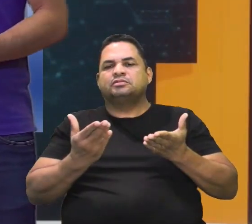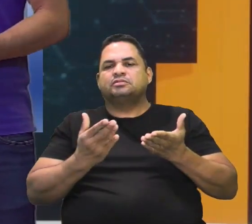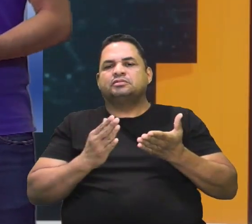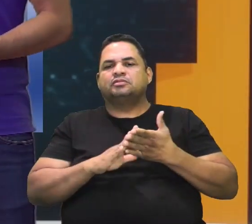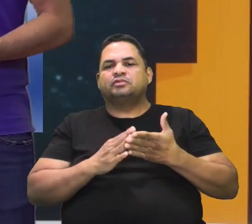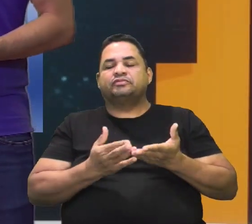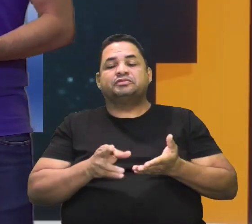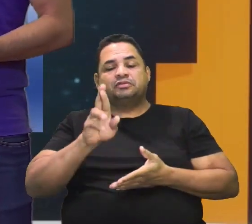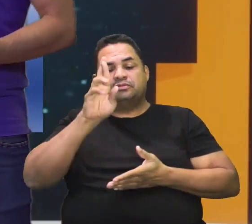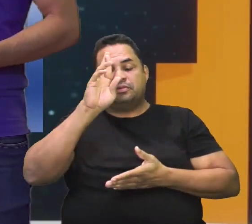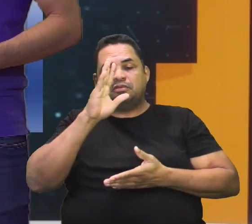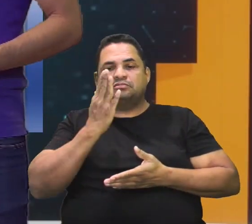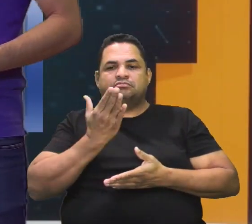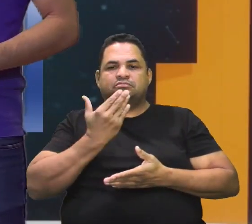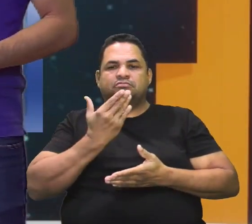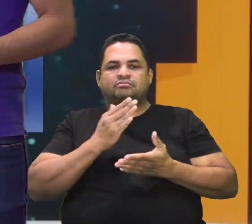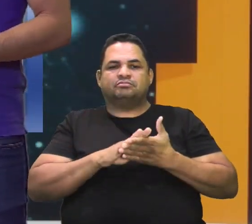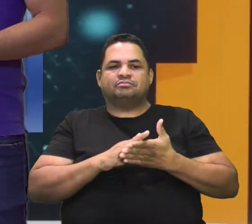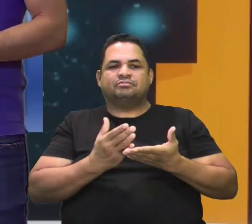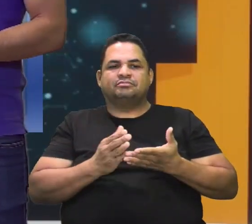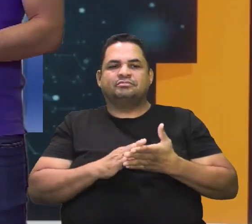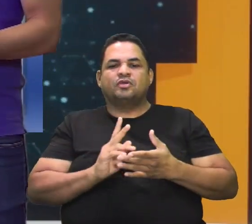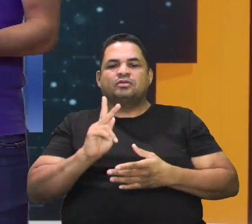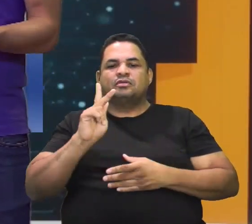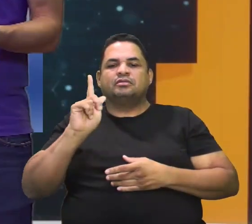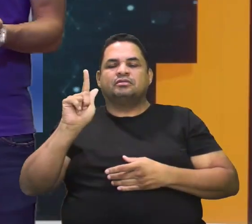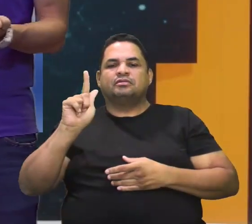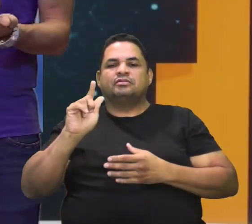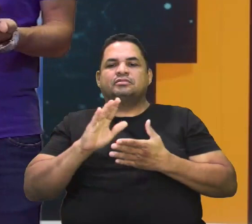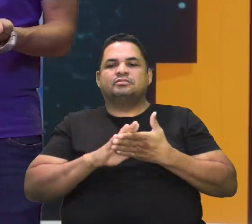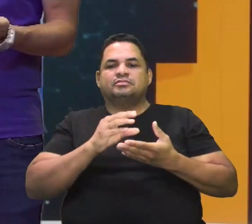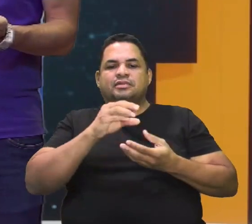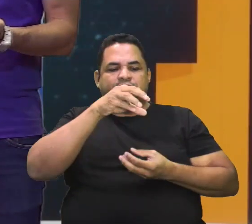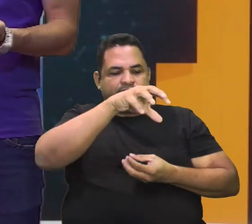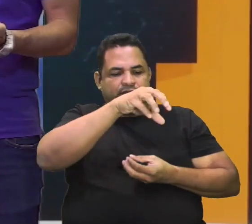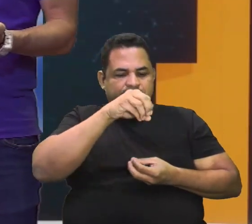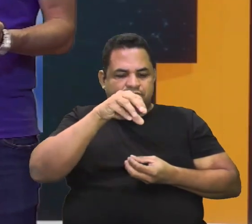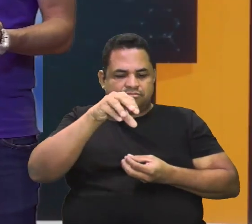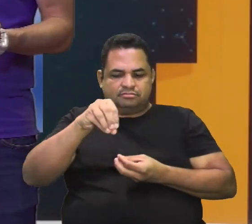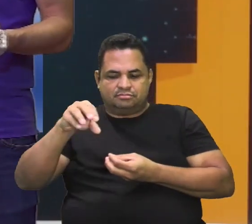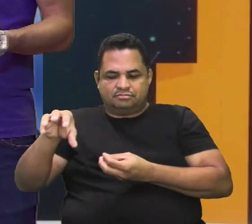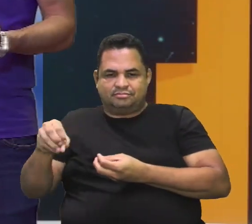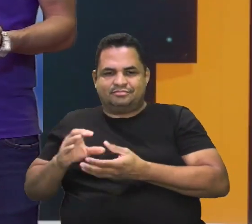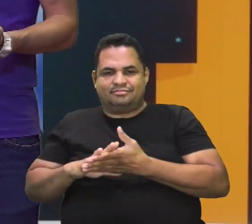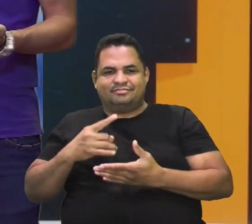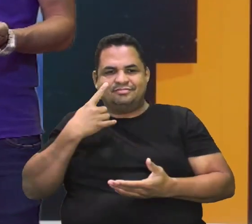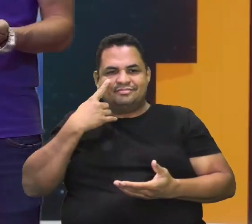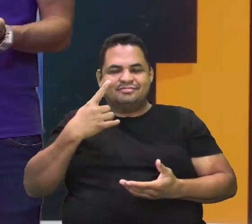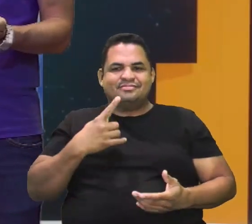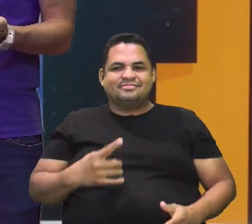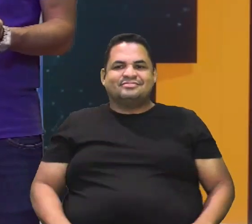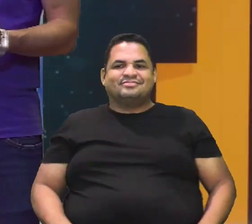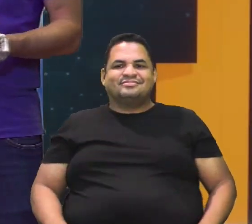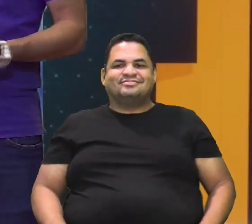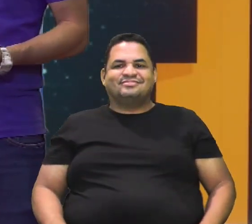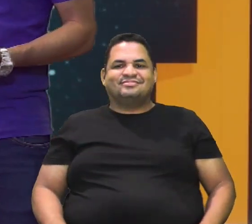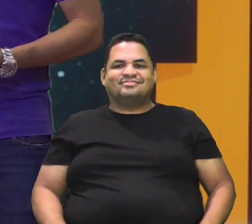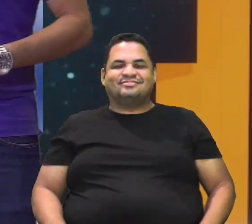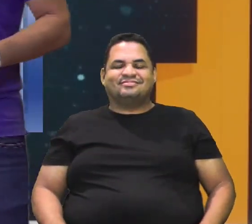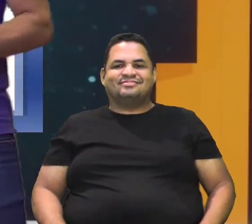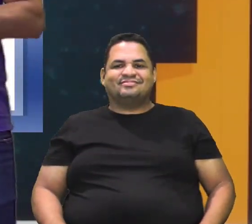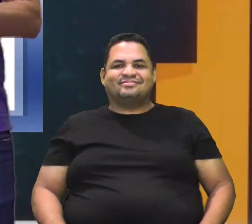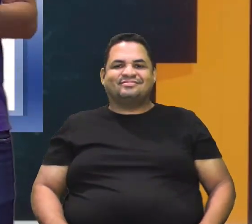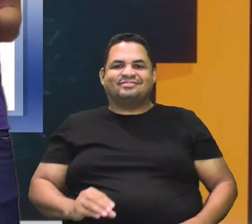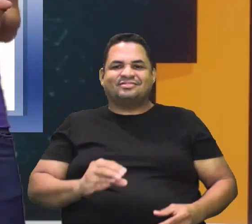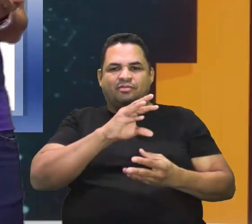aí... por quilo, né? Self-service, por quilo. Aí você pega um pouquinho. De cada, que o olho tá com fome, né? O olho enche. Aí você fala